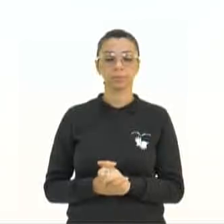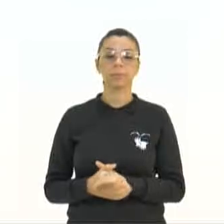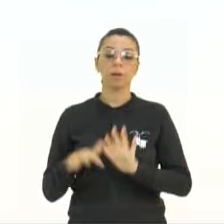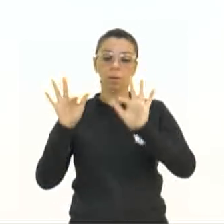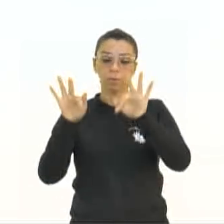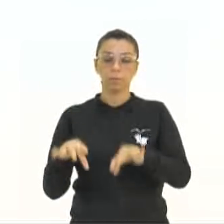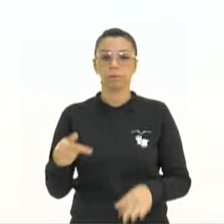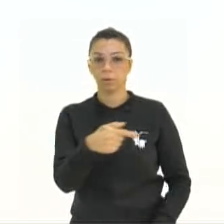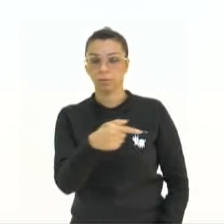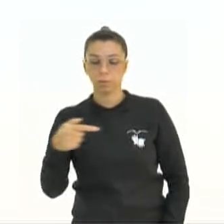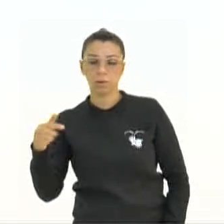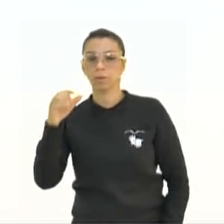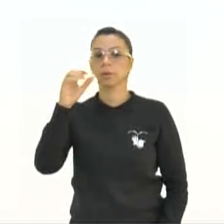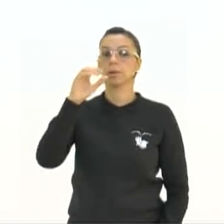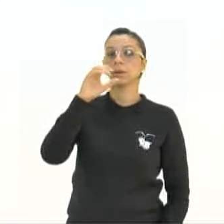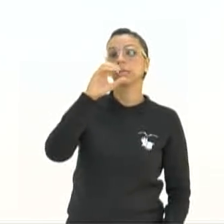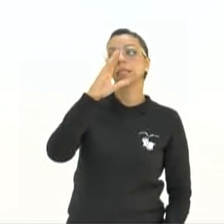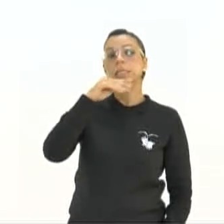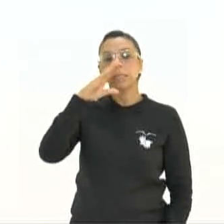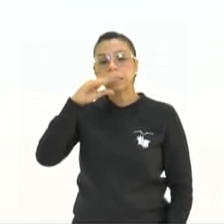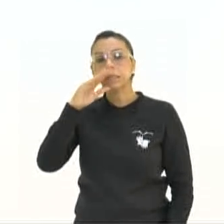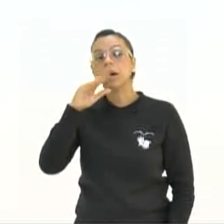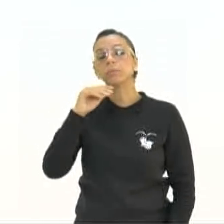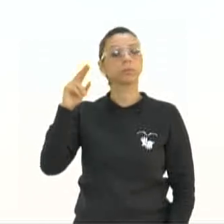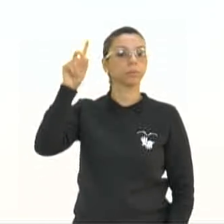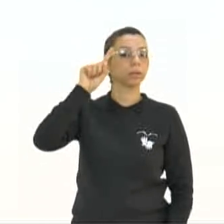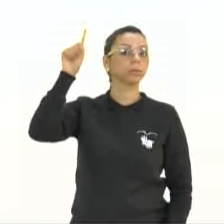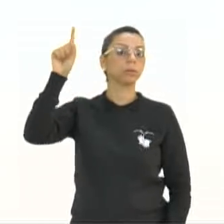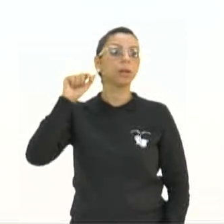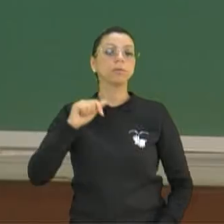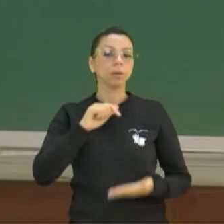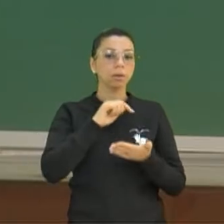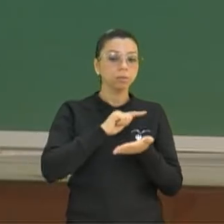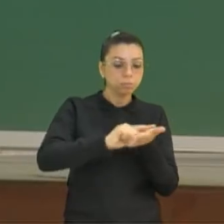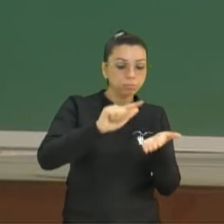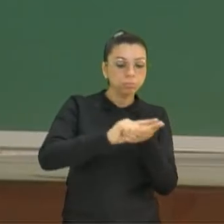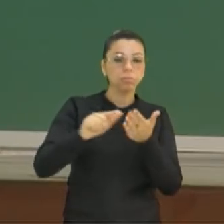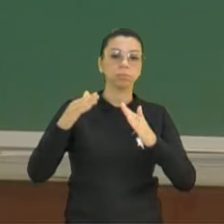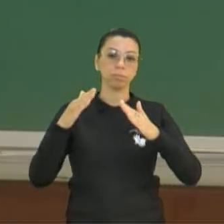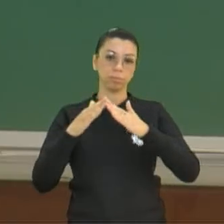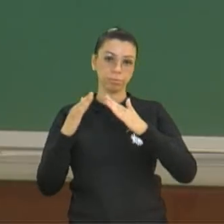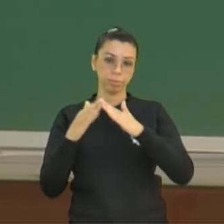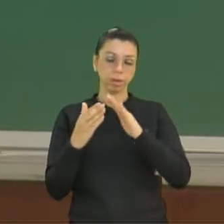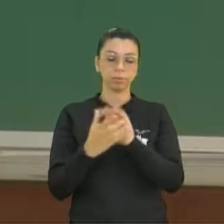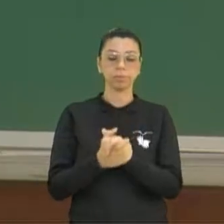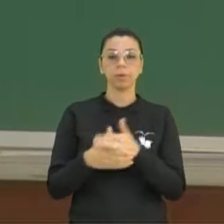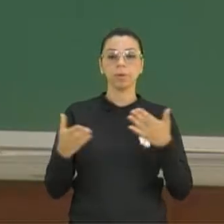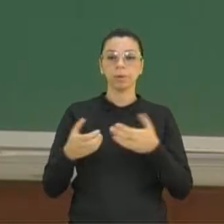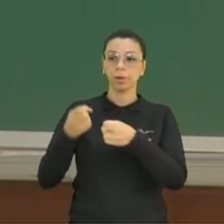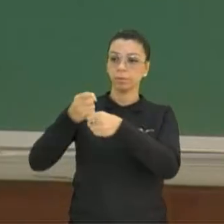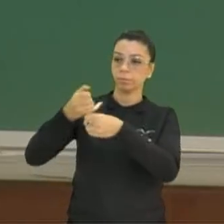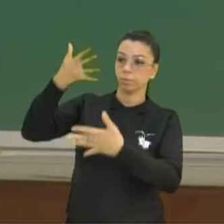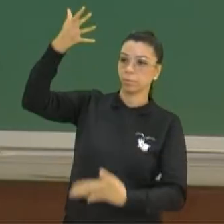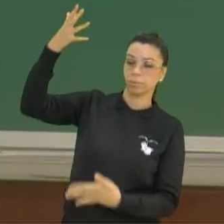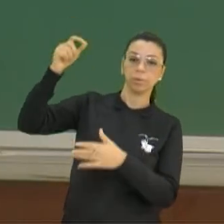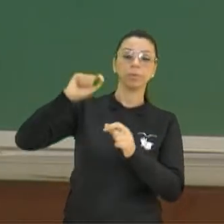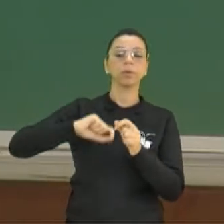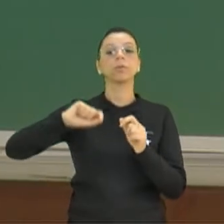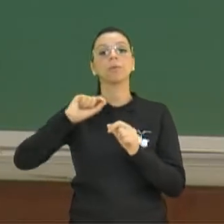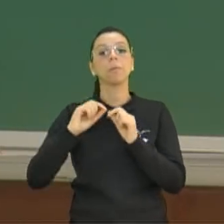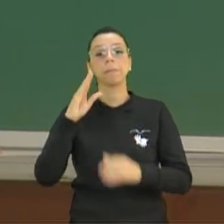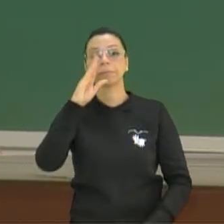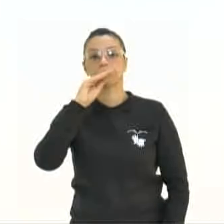final de semana, no sábado, sábado é dia de limpar a casa. O que eles fazem então? Então, agora ele vai contar como é que eles fizeram sábado